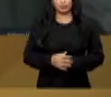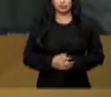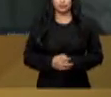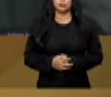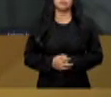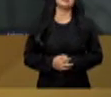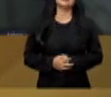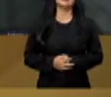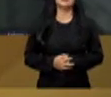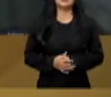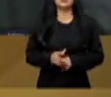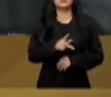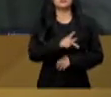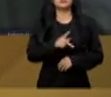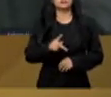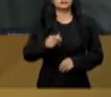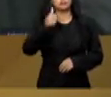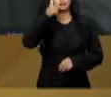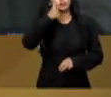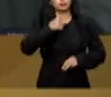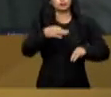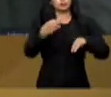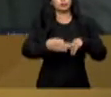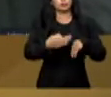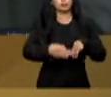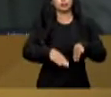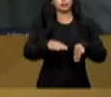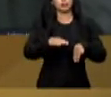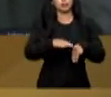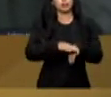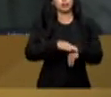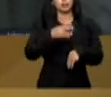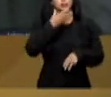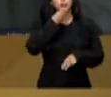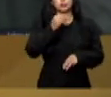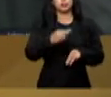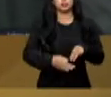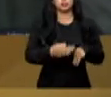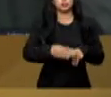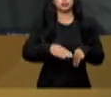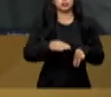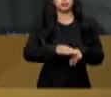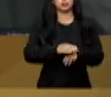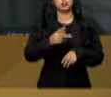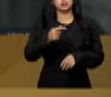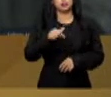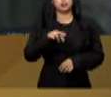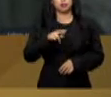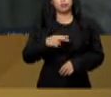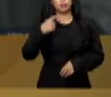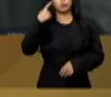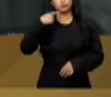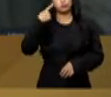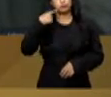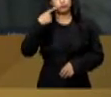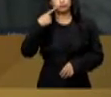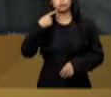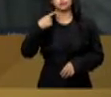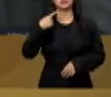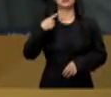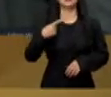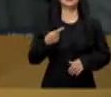senhoras ministras, senhores ministros, senhor procurador-geral da República, advogados e